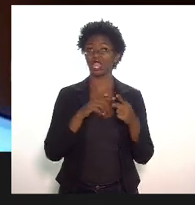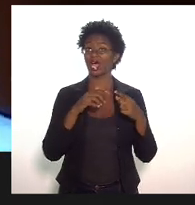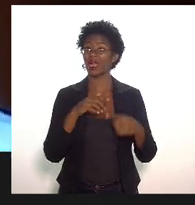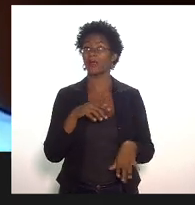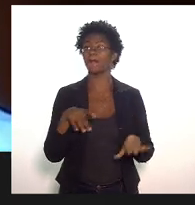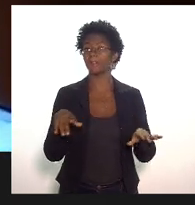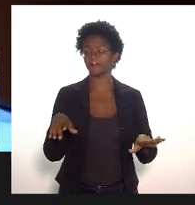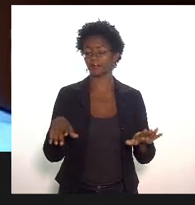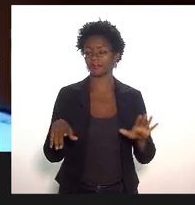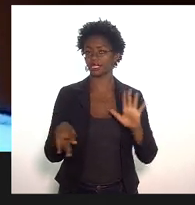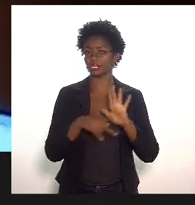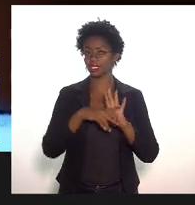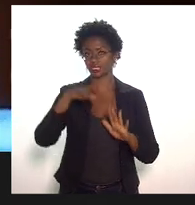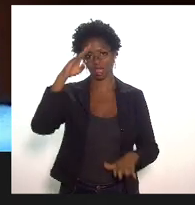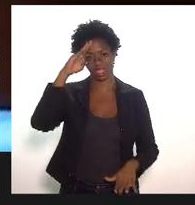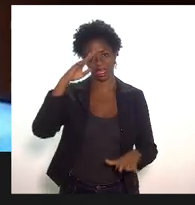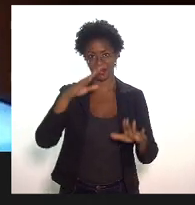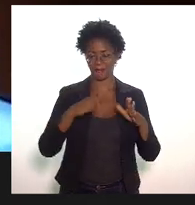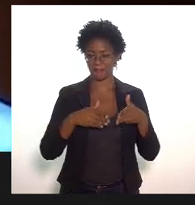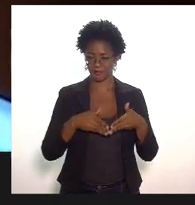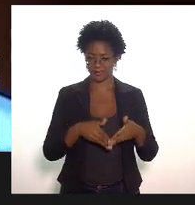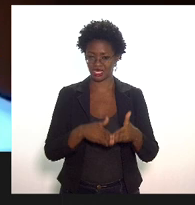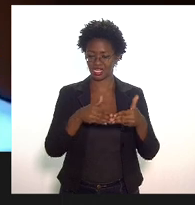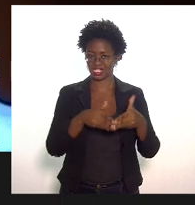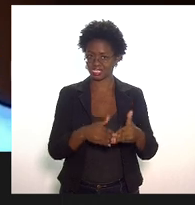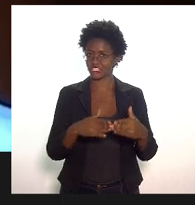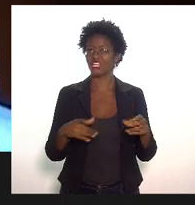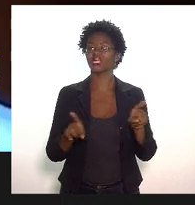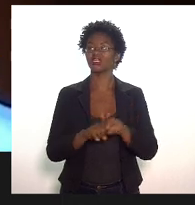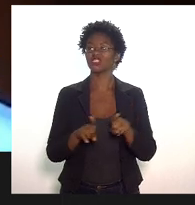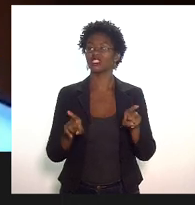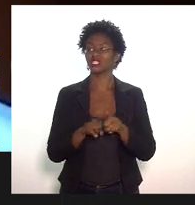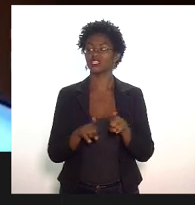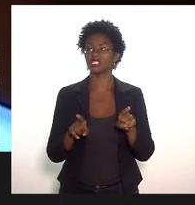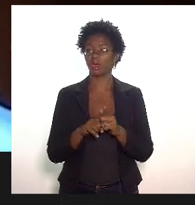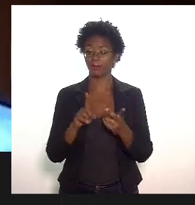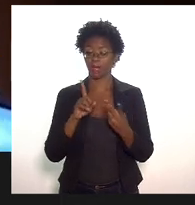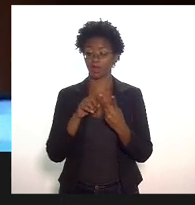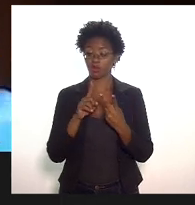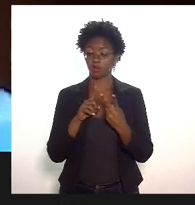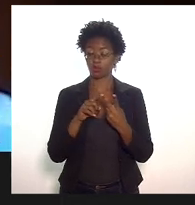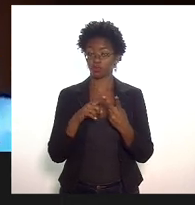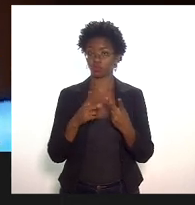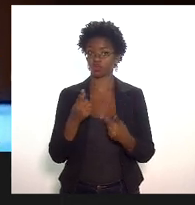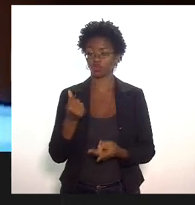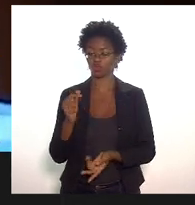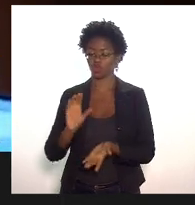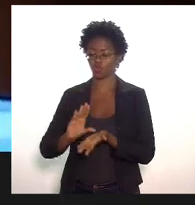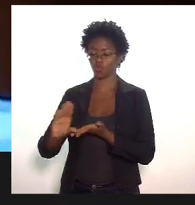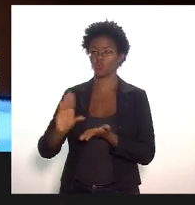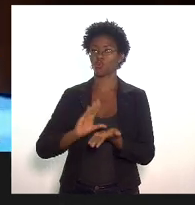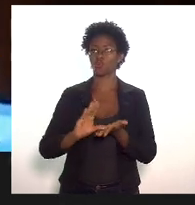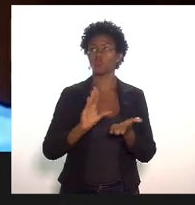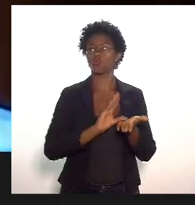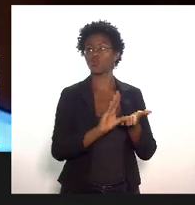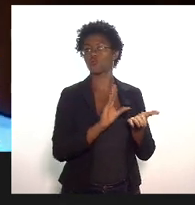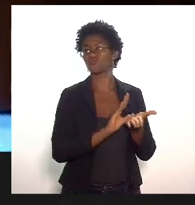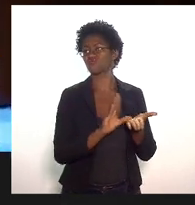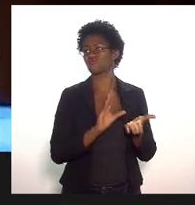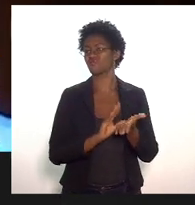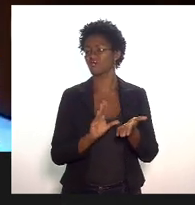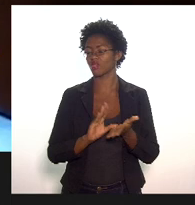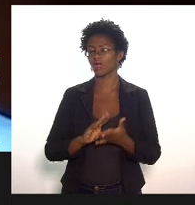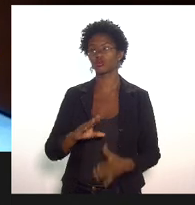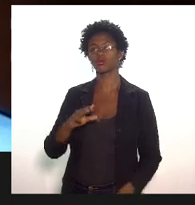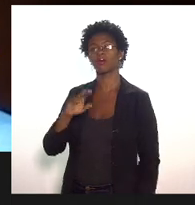O Arsenal de Marinha, aqui na capital, e os investimentos do Barão de Mauá na Ponta da Areia, no município de Niterói. São